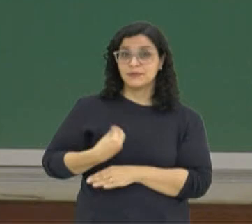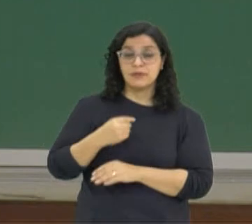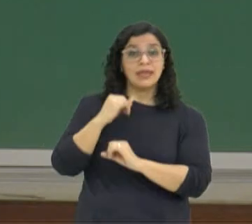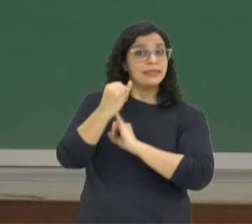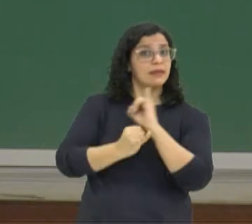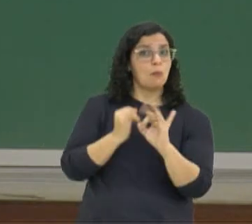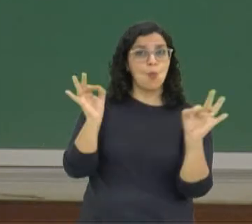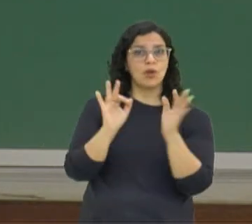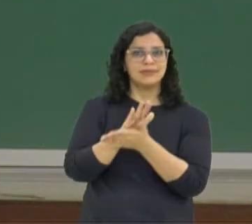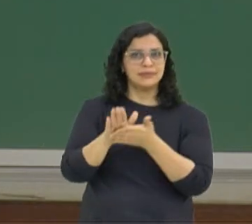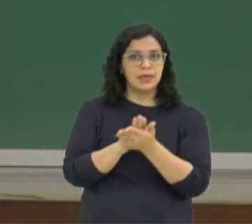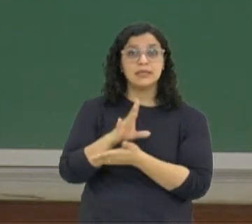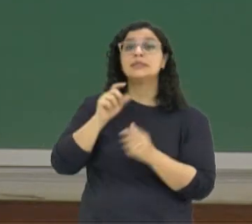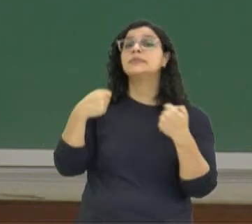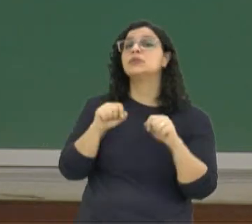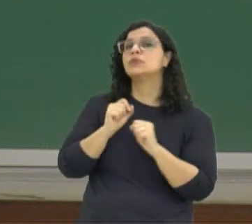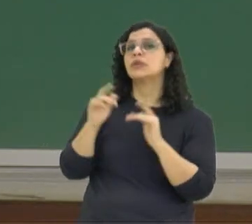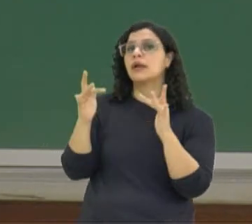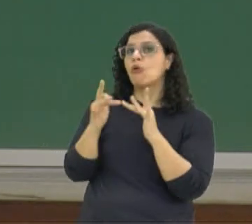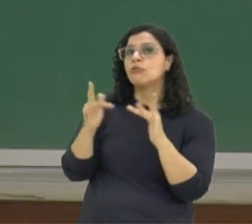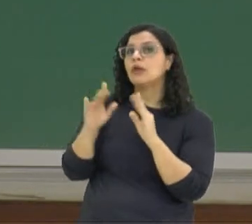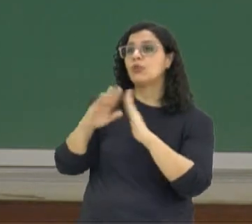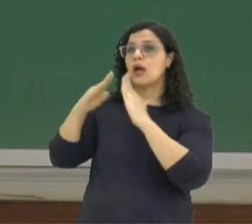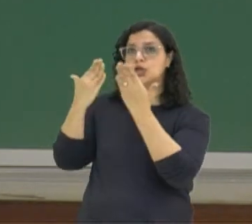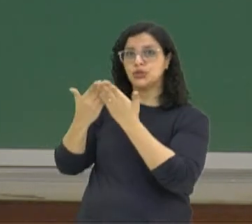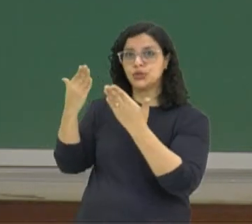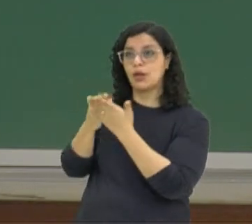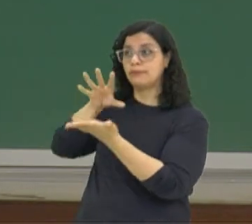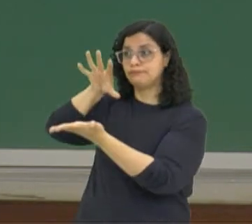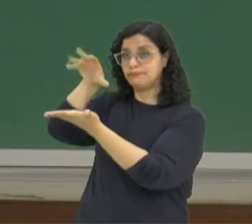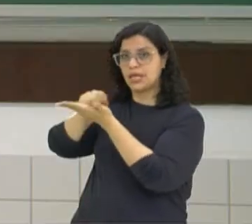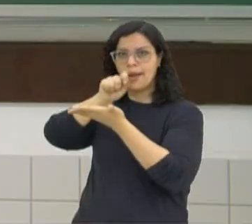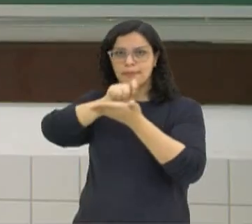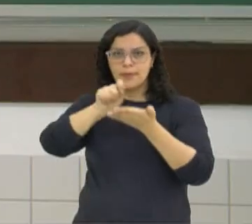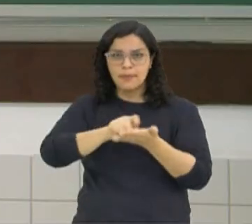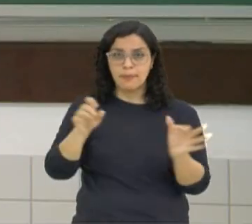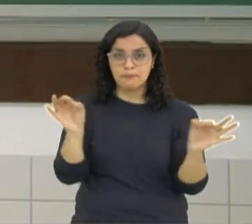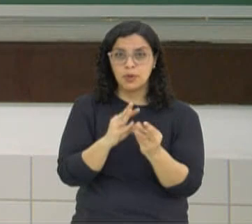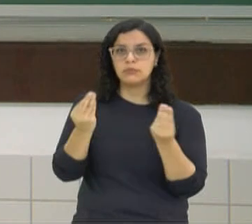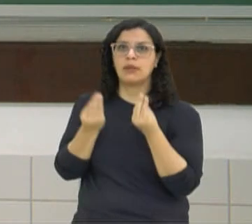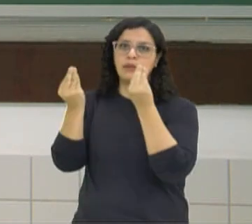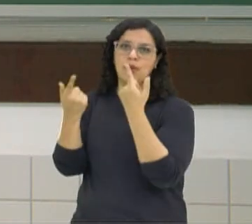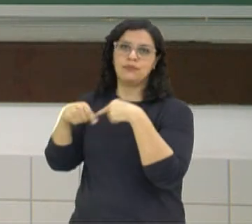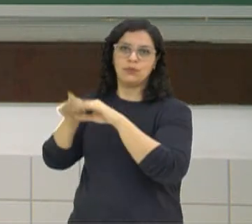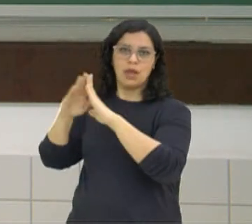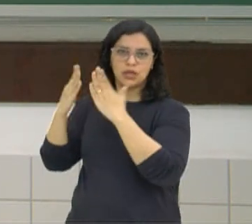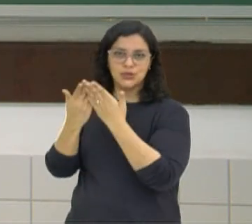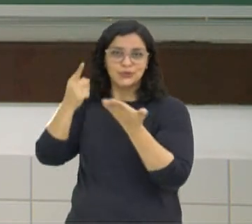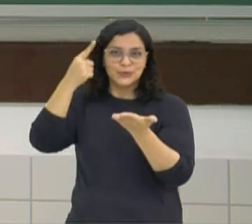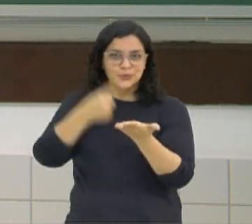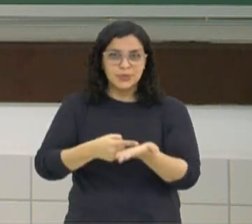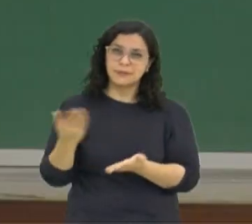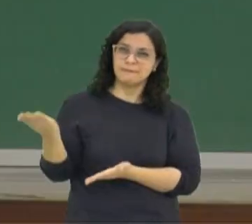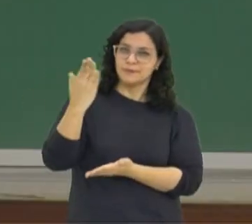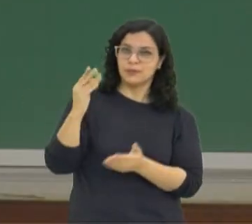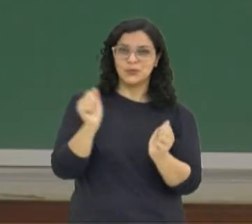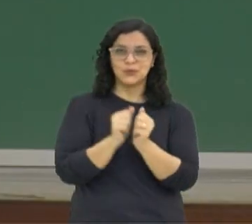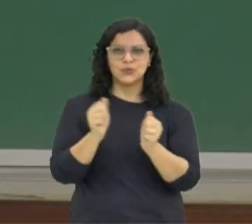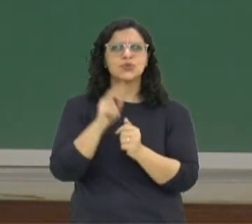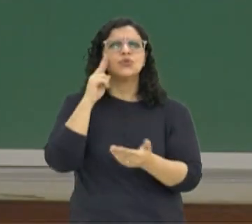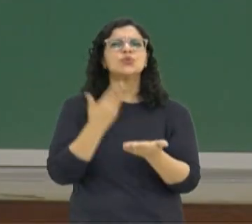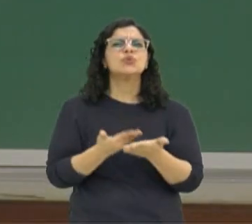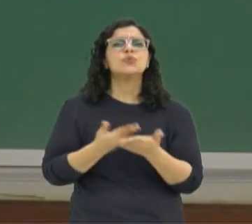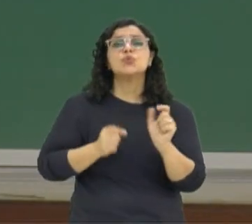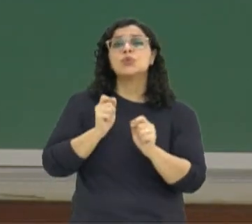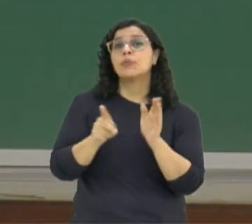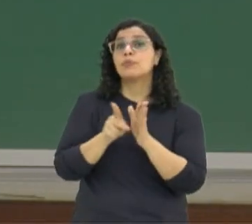à internet, você precisa realizar as atividades e levar lá na sua escola. Combinado? A ver, entonces, ¿qué vimos en la